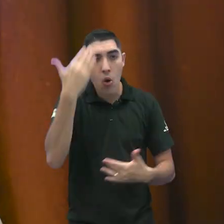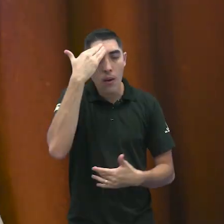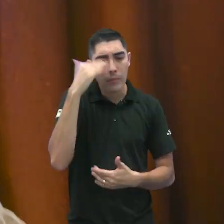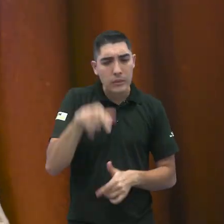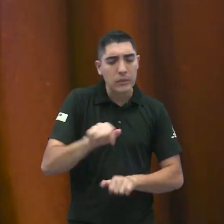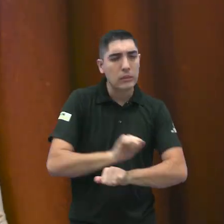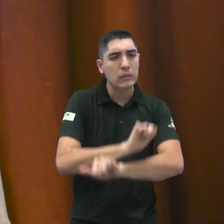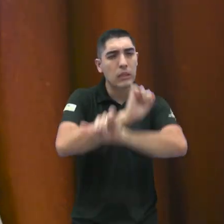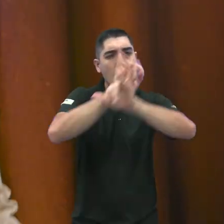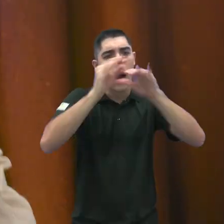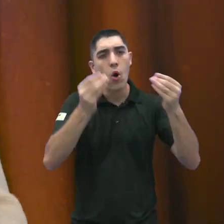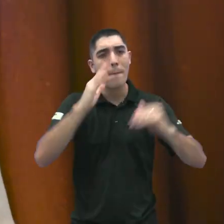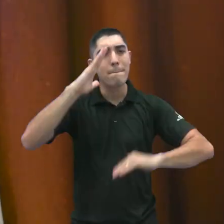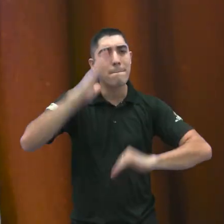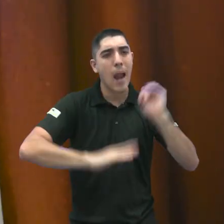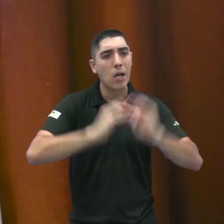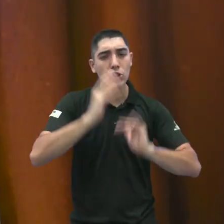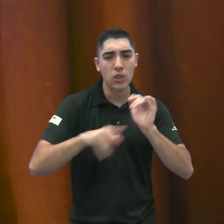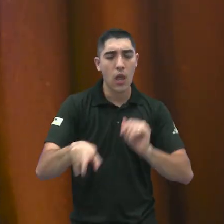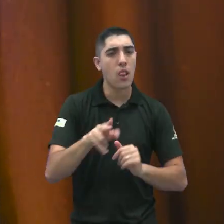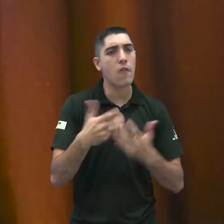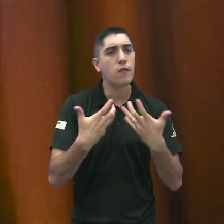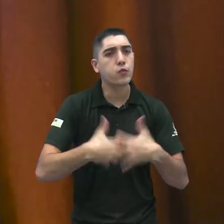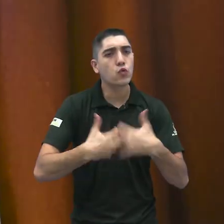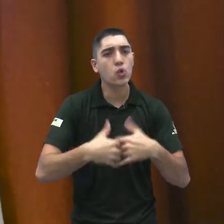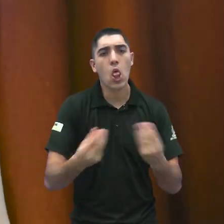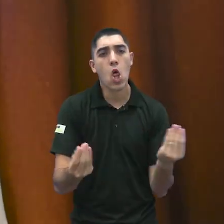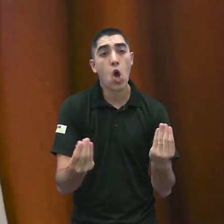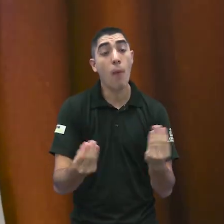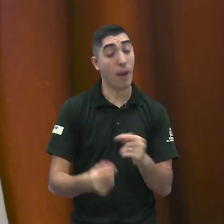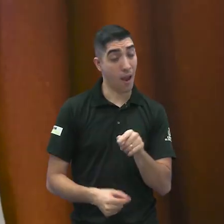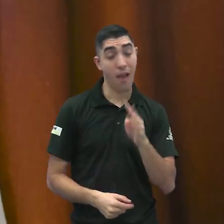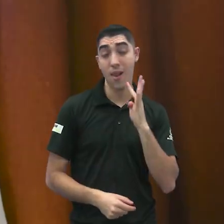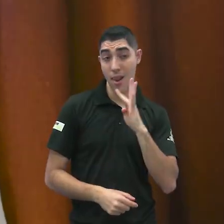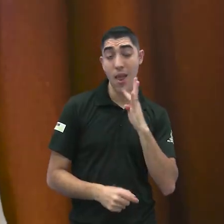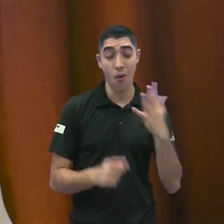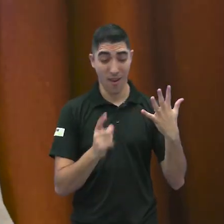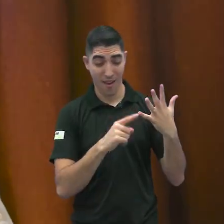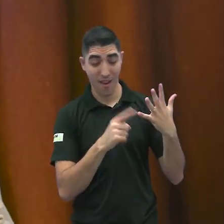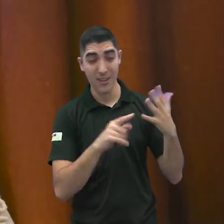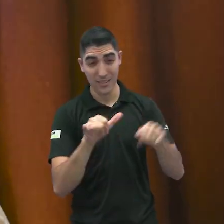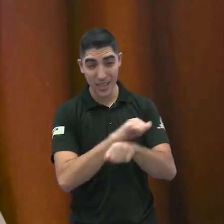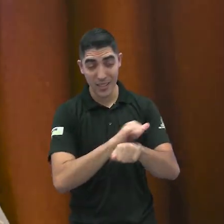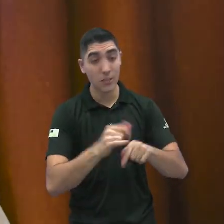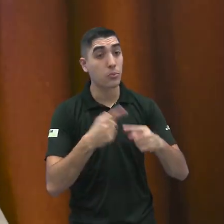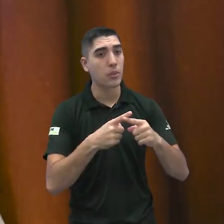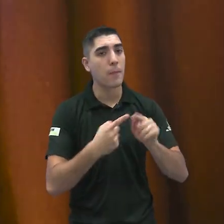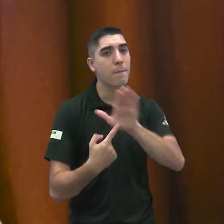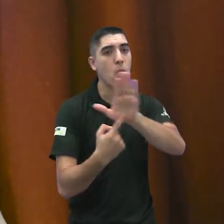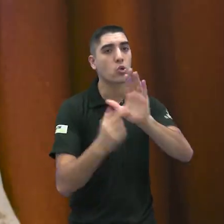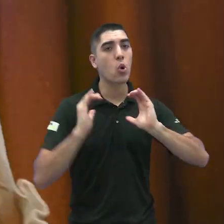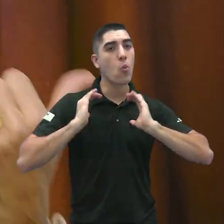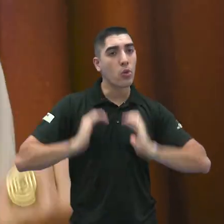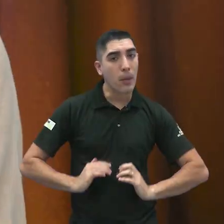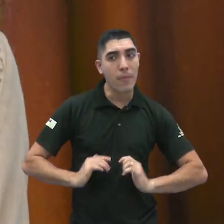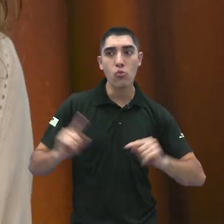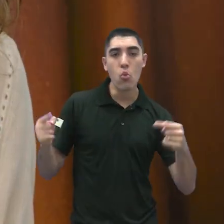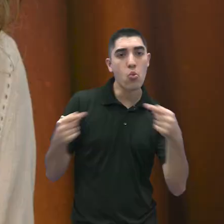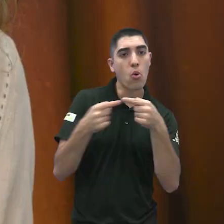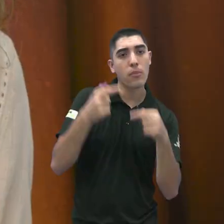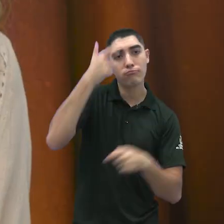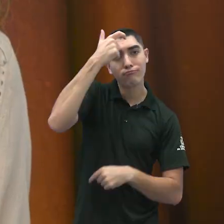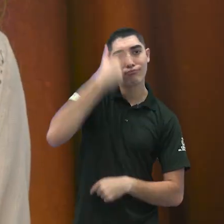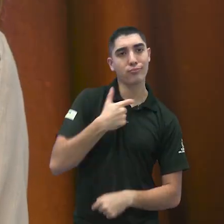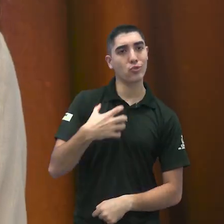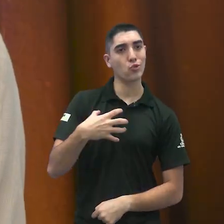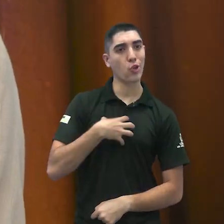que é legal, porque o Reich, ele já vai numa profundidade que você já traz ali expressões do comportamento que já tem um pouco mais a ver com